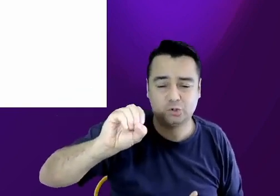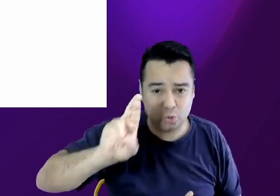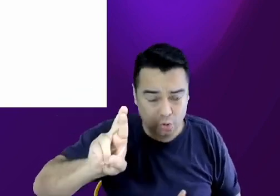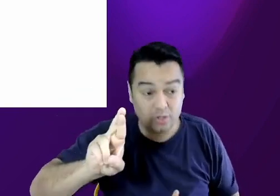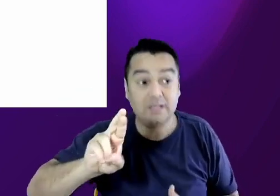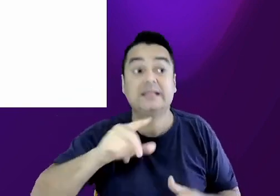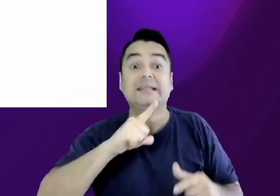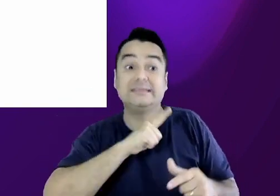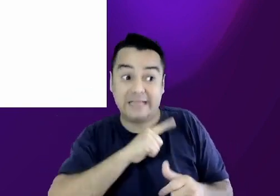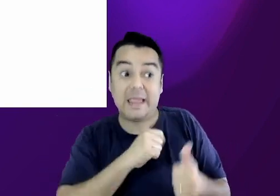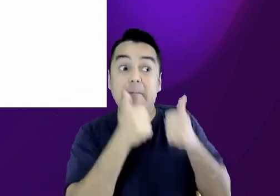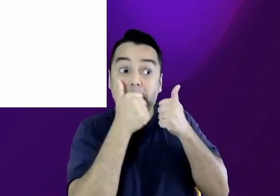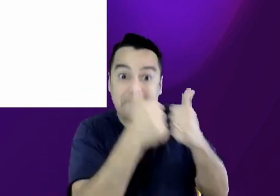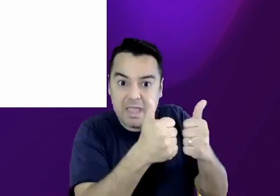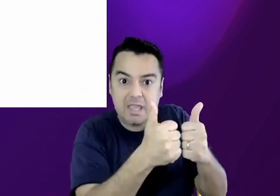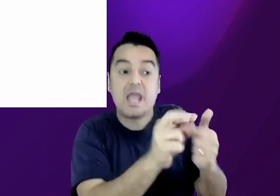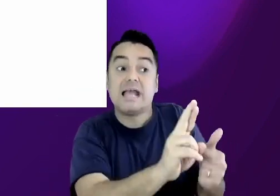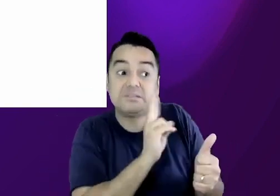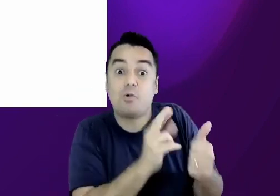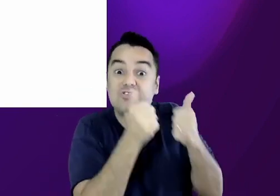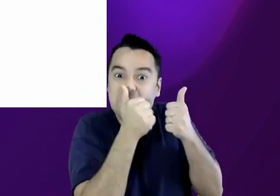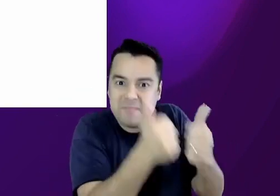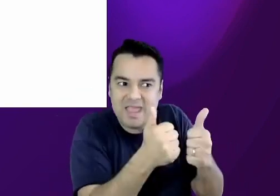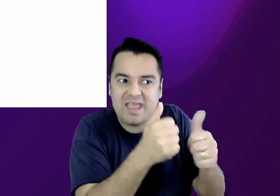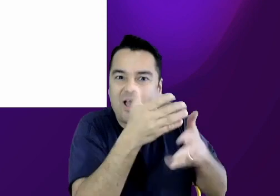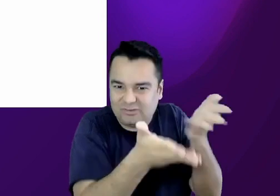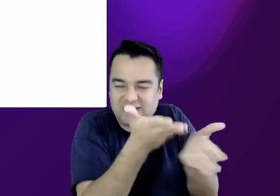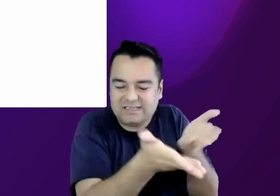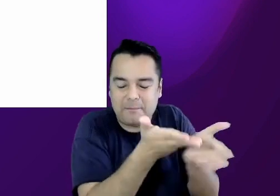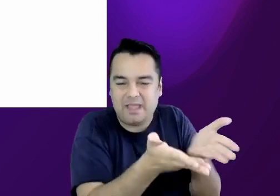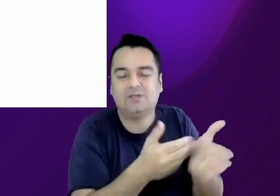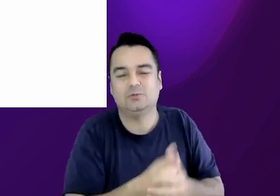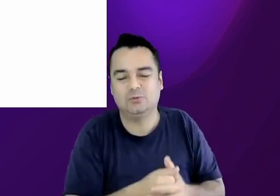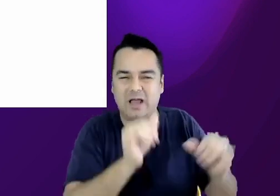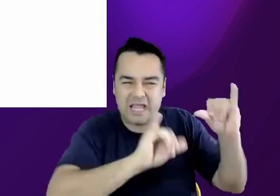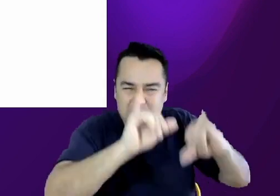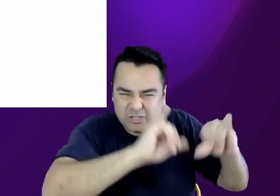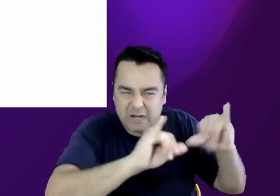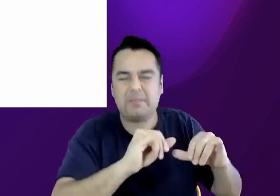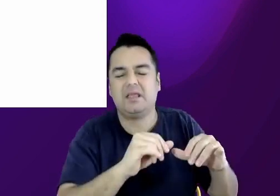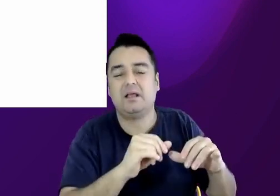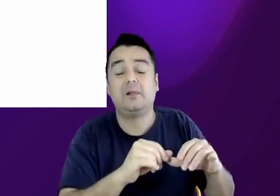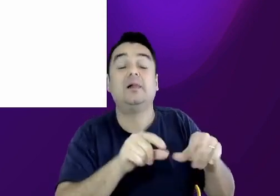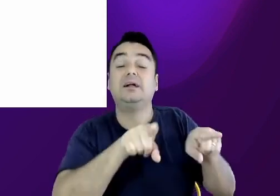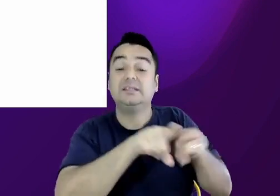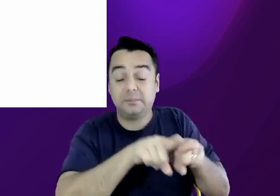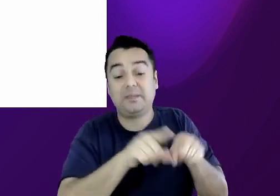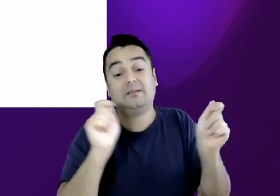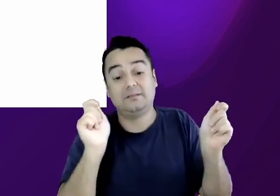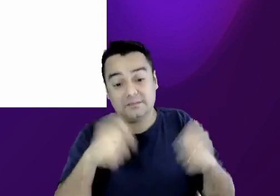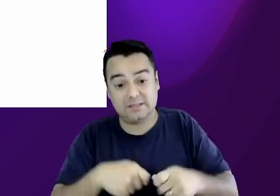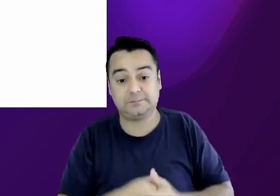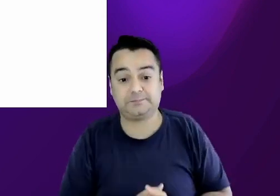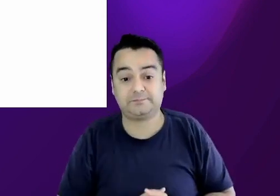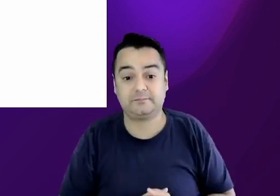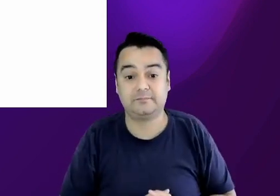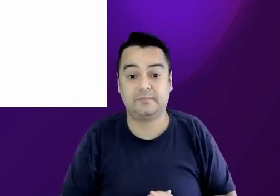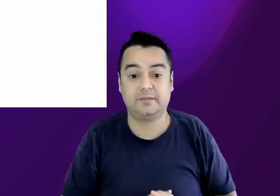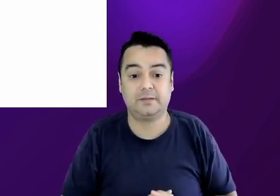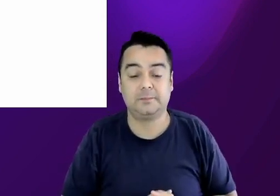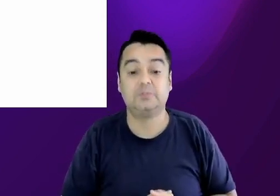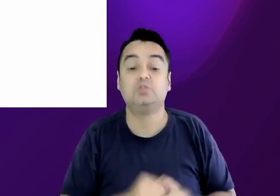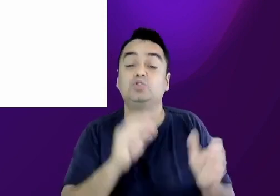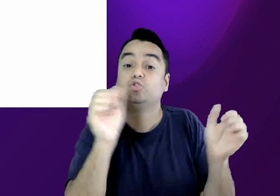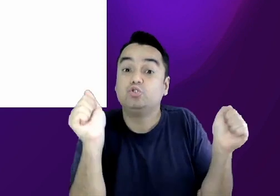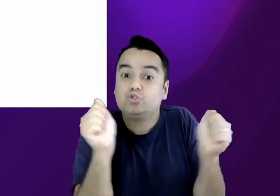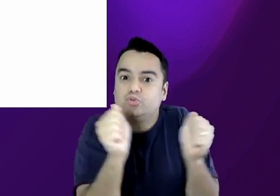imunoterapia, a junção de imunoterapia à quimioterapia, e a possibilidade de junção